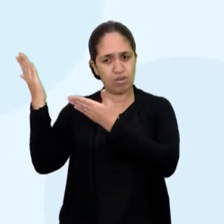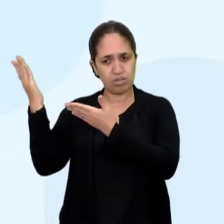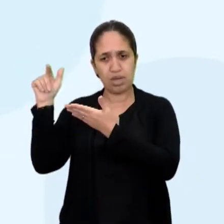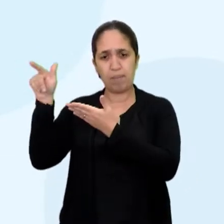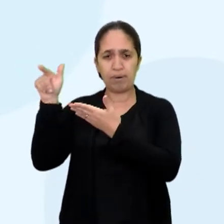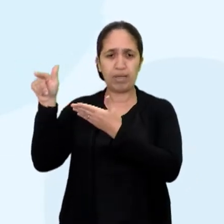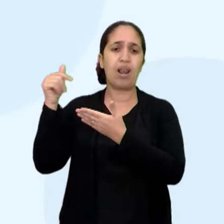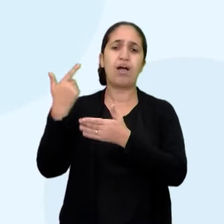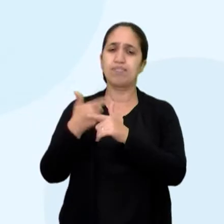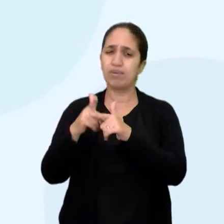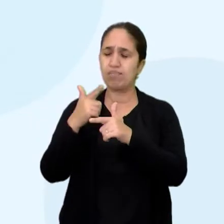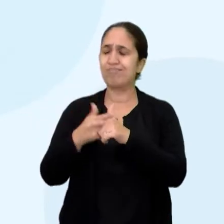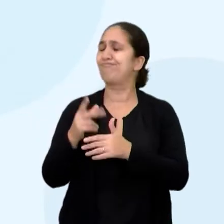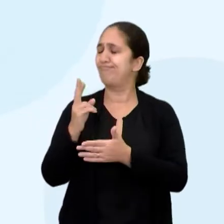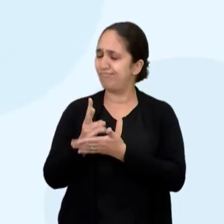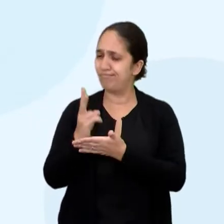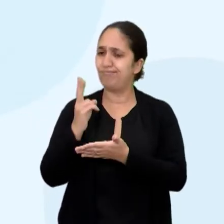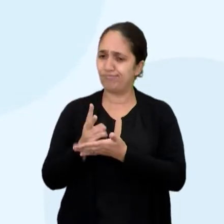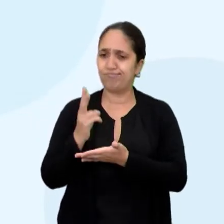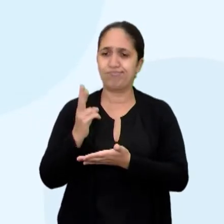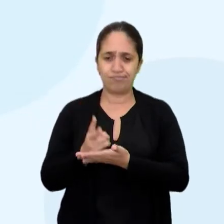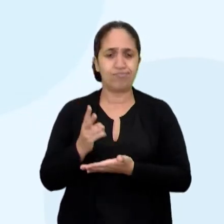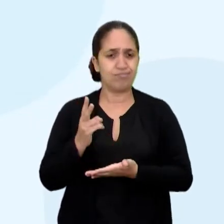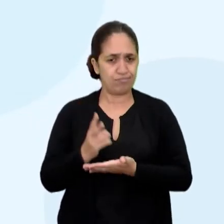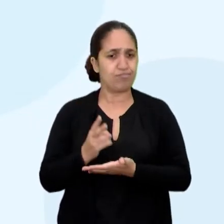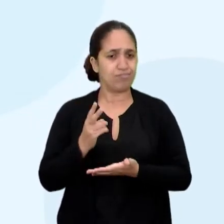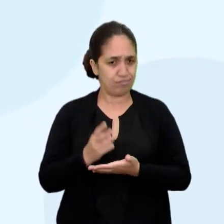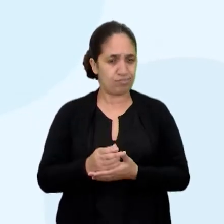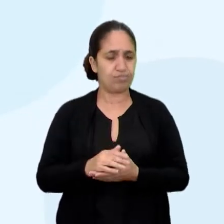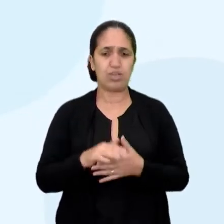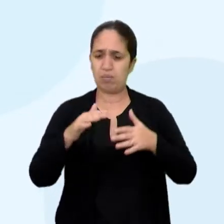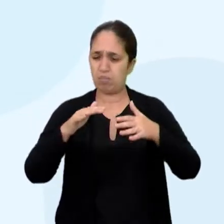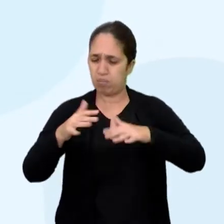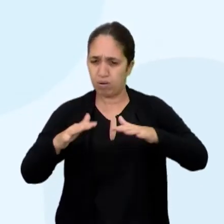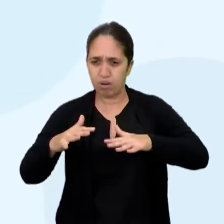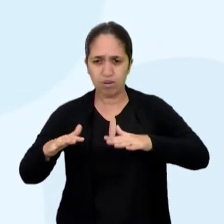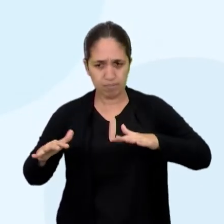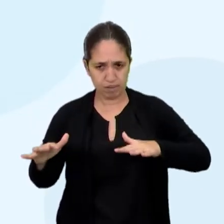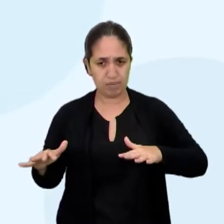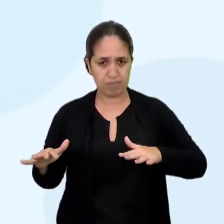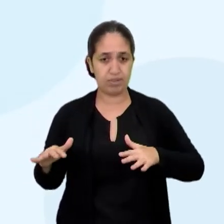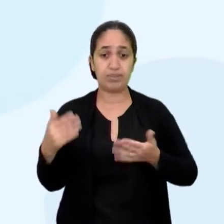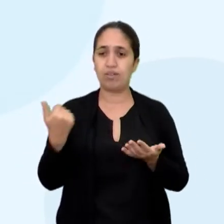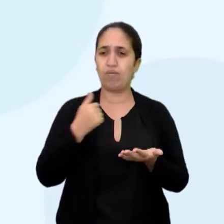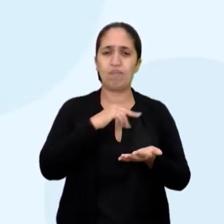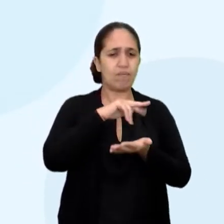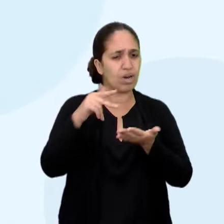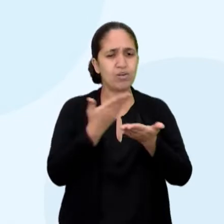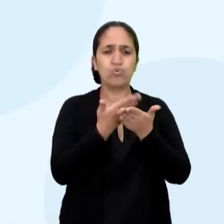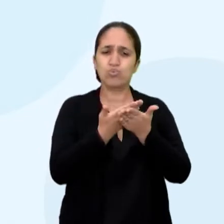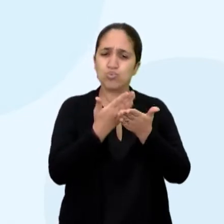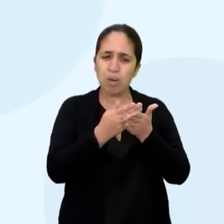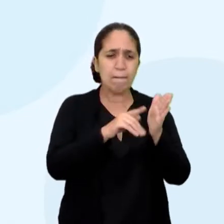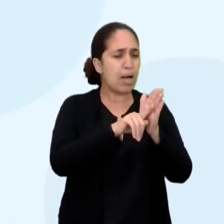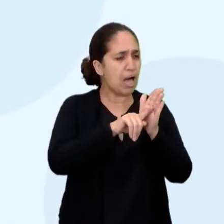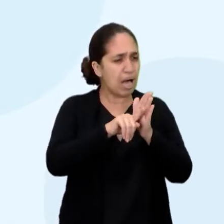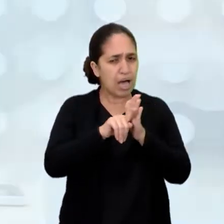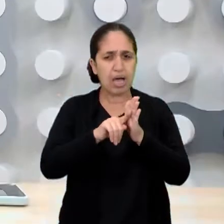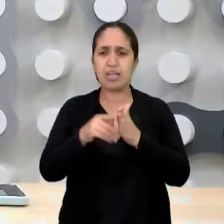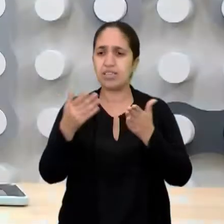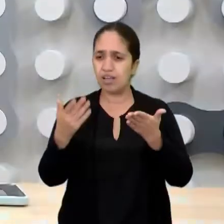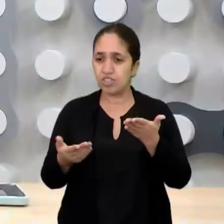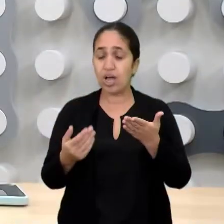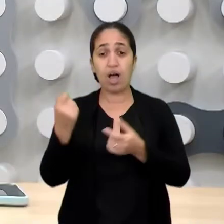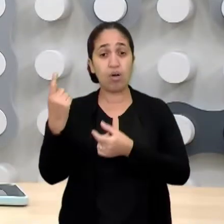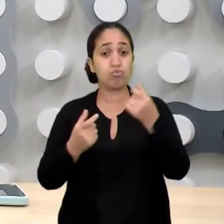temos esse problema aí de terremotos, né? Então, as razões aí. Então, vários estudos são feitos, né? E algumas